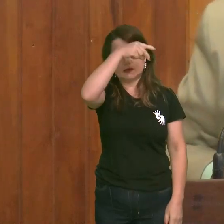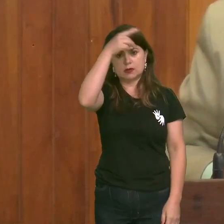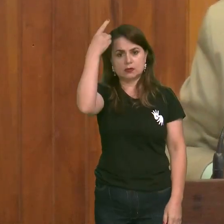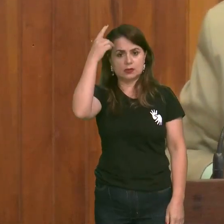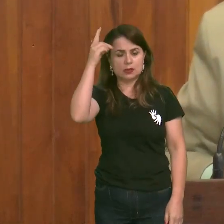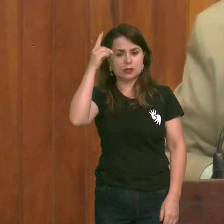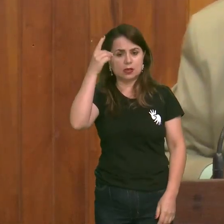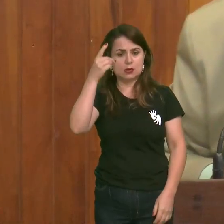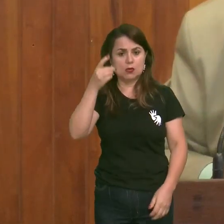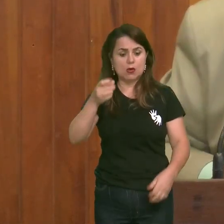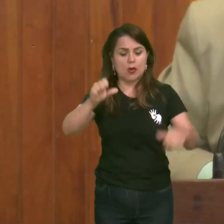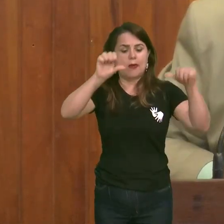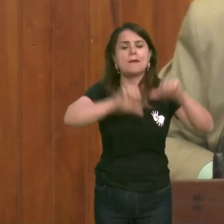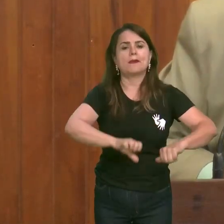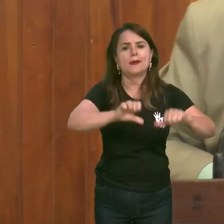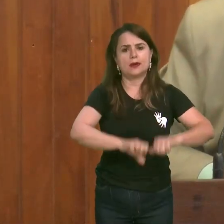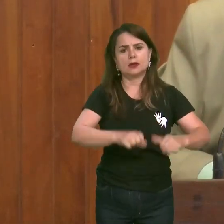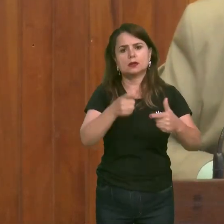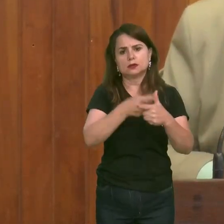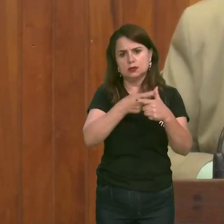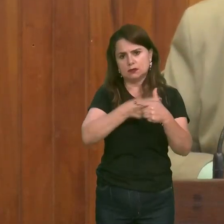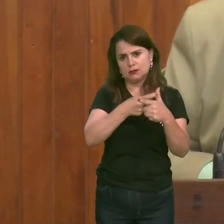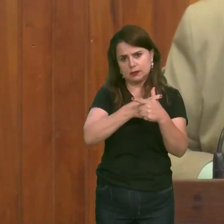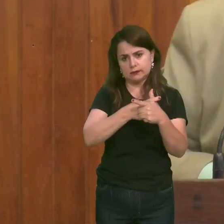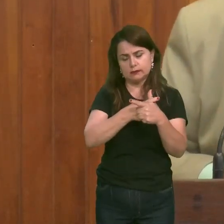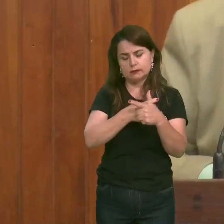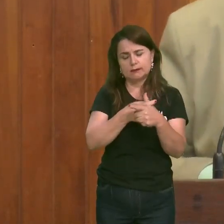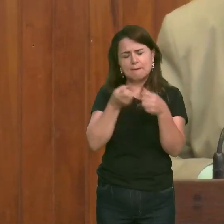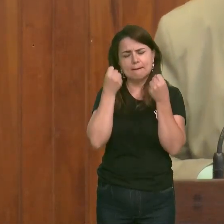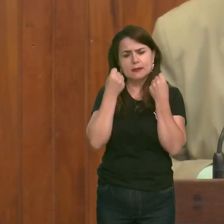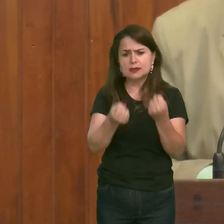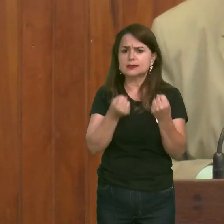um bilhão e 100 milhões até 2021